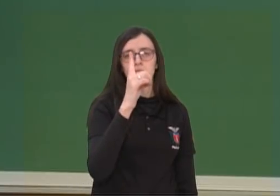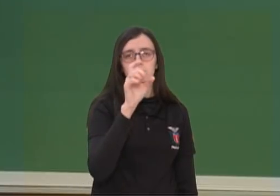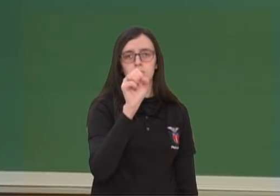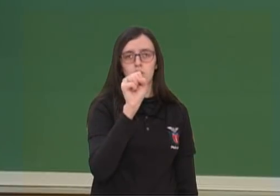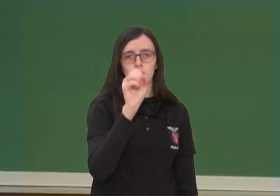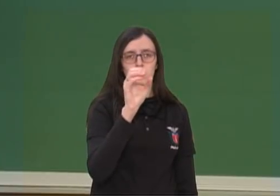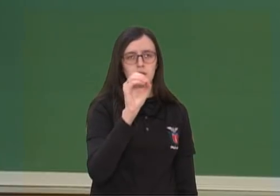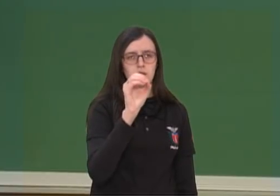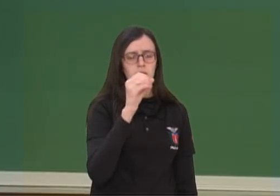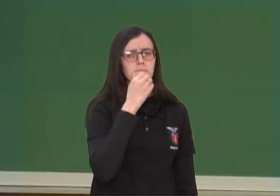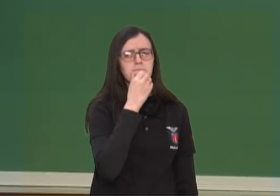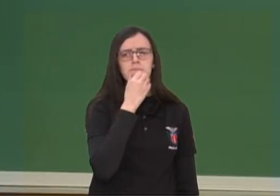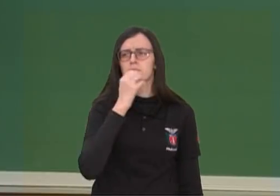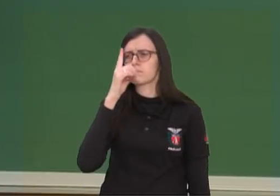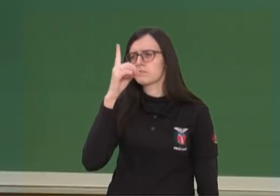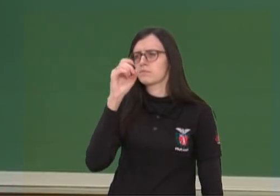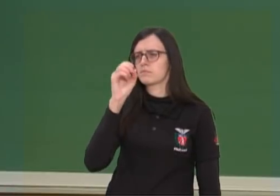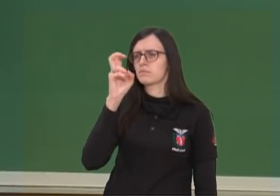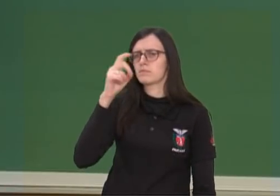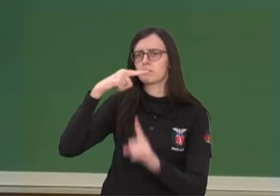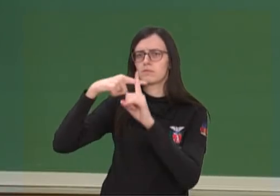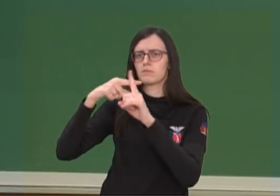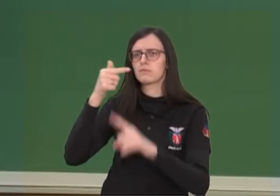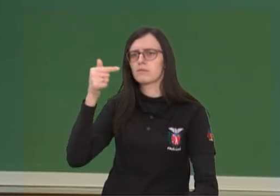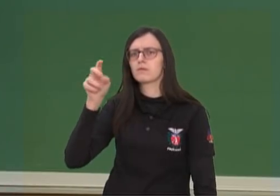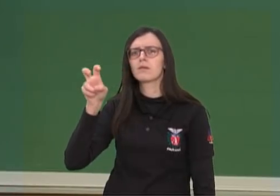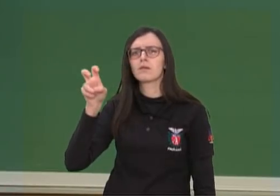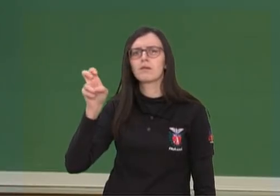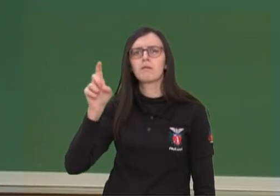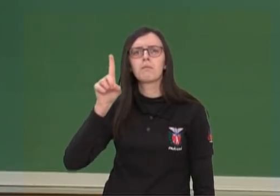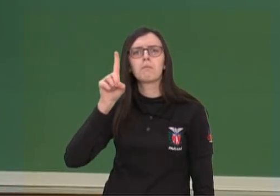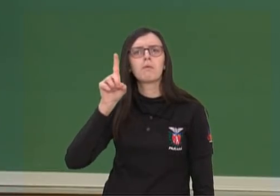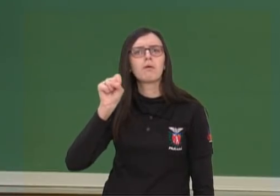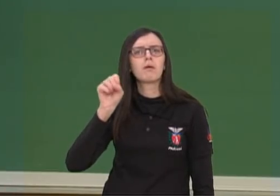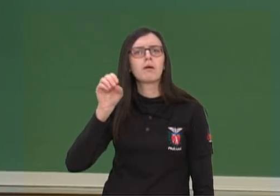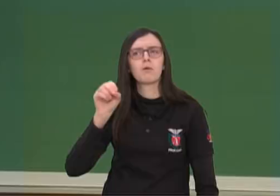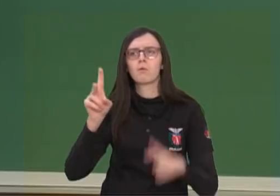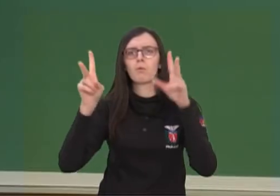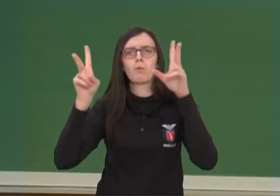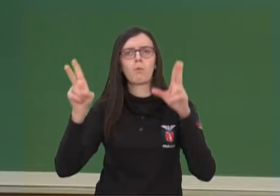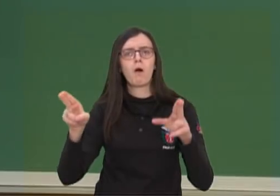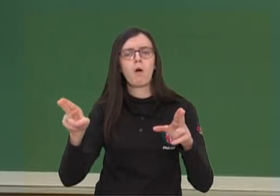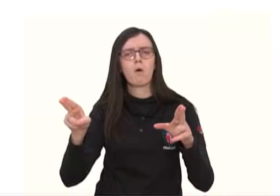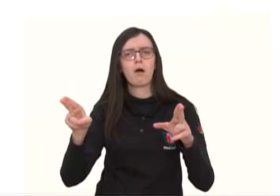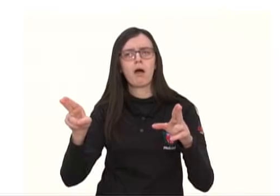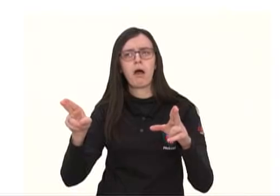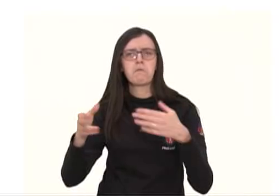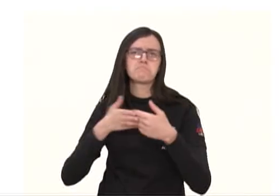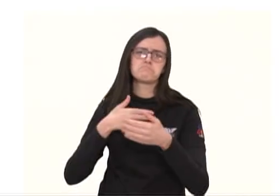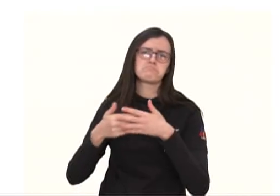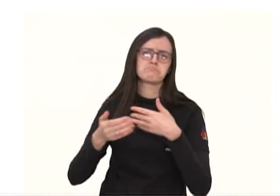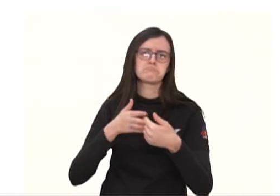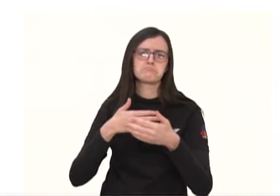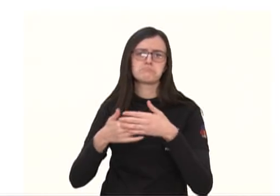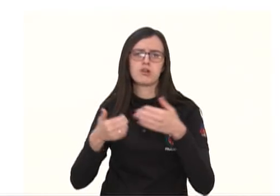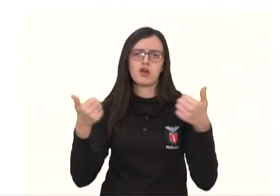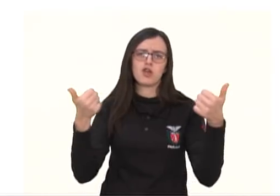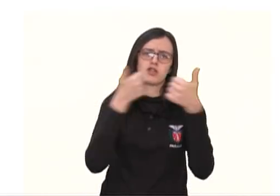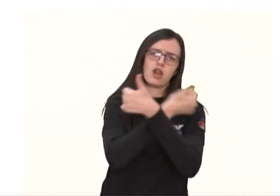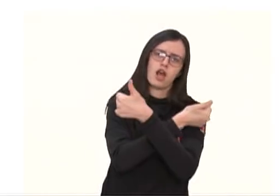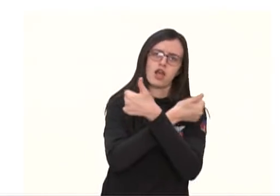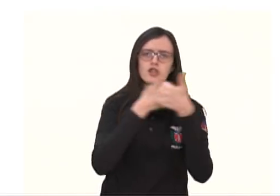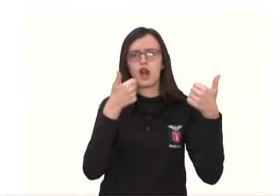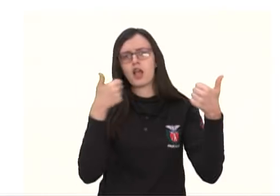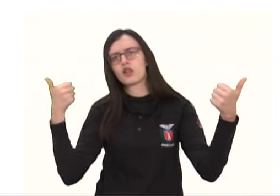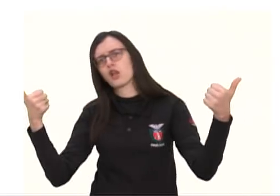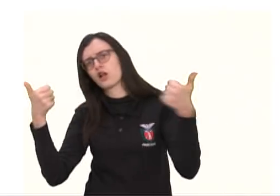180. Se eu pegar 105 mais 75, vai dar 180. Ah, então tanto faz na adição eu